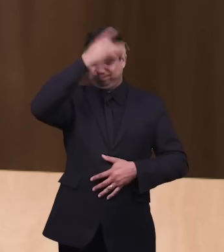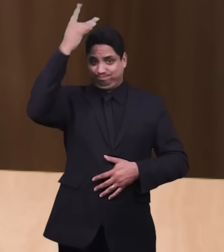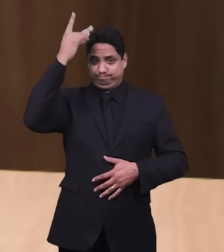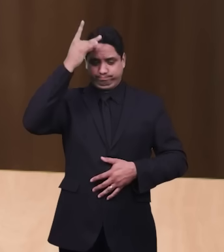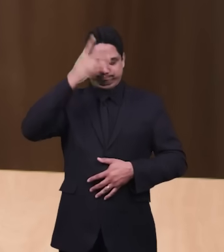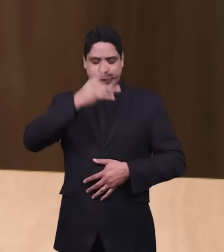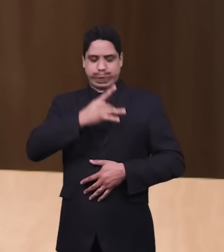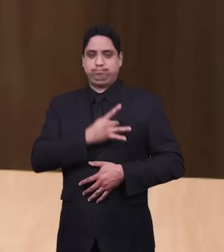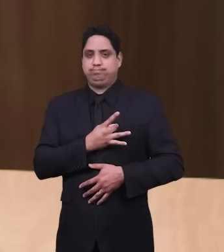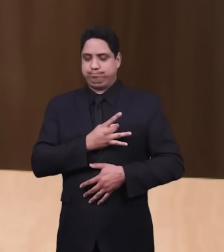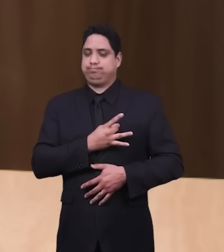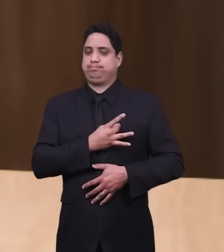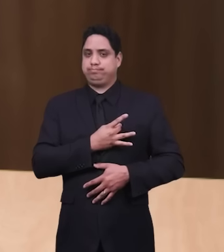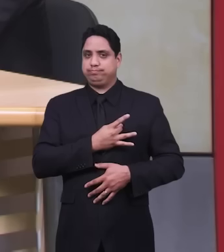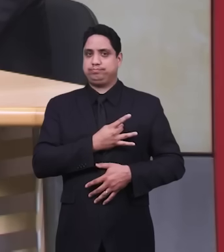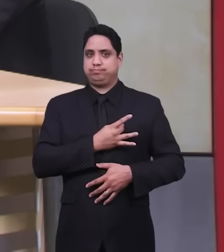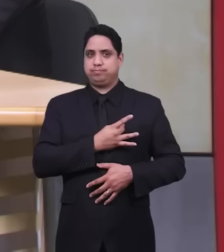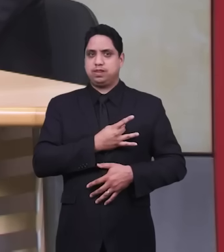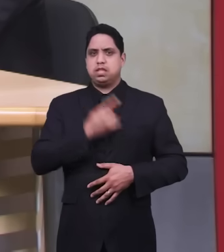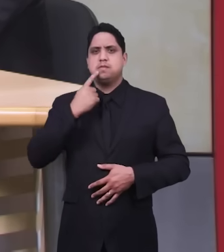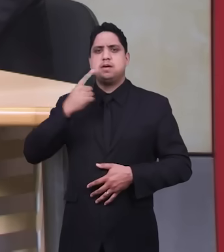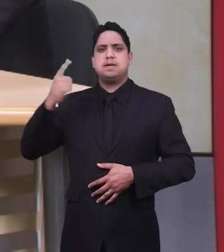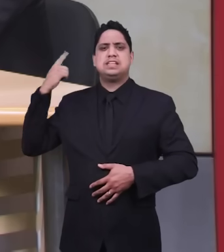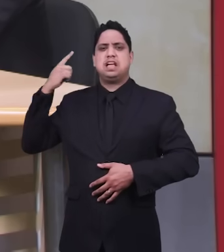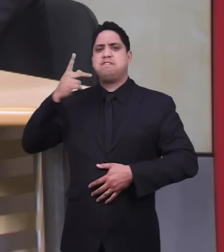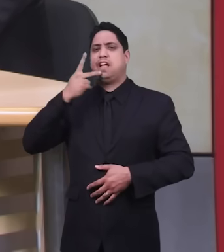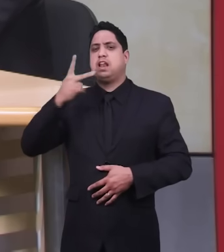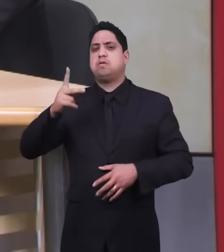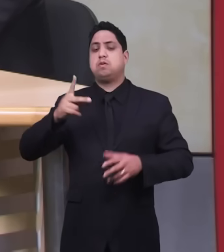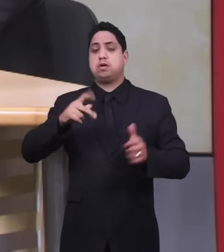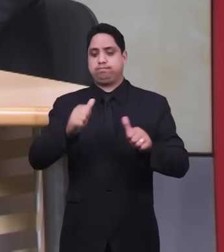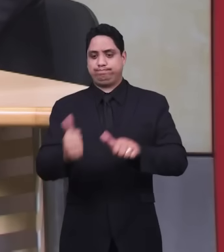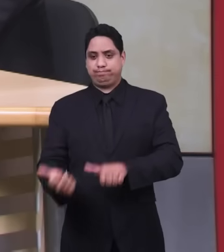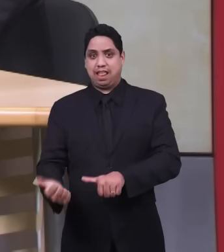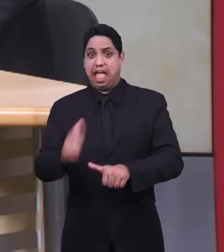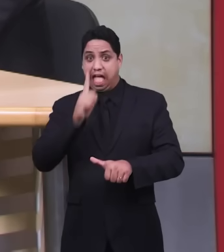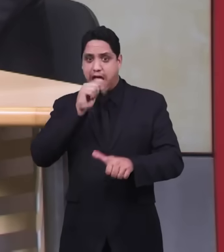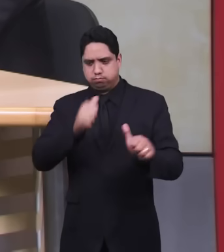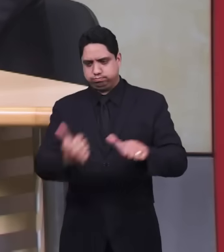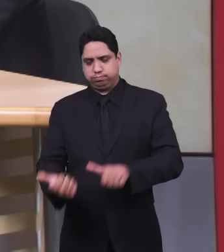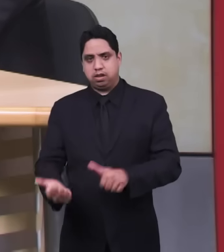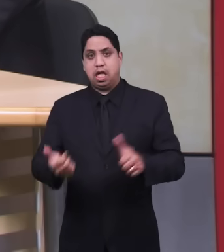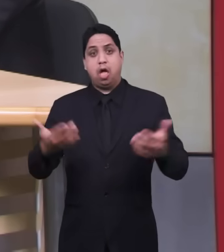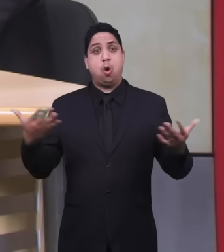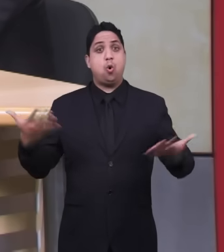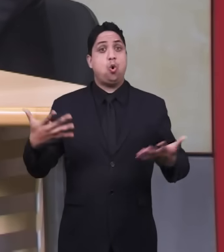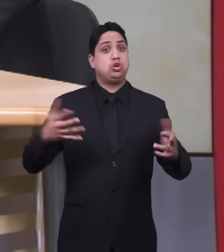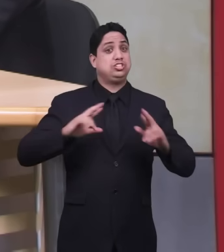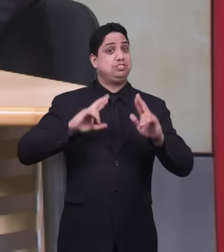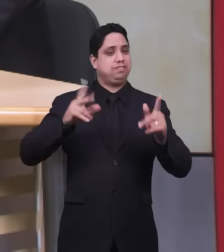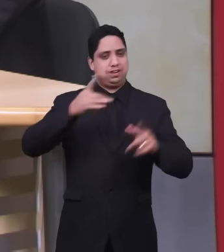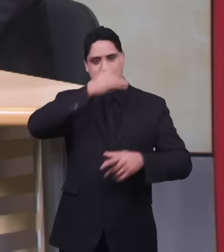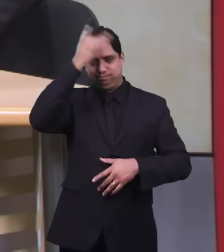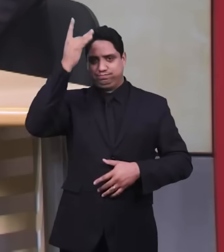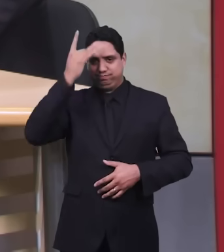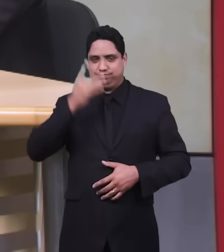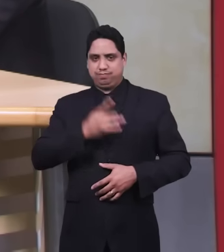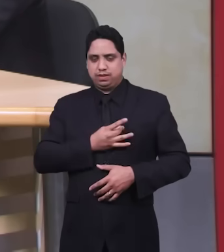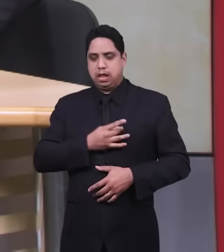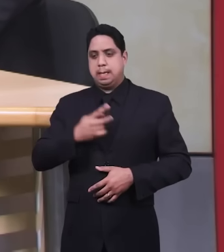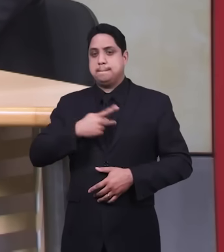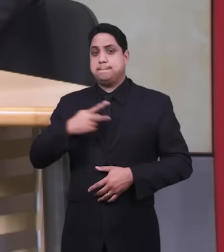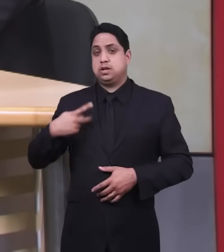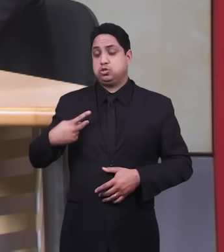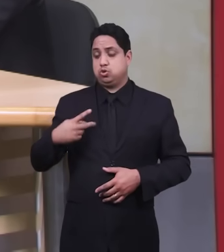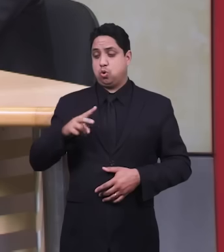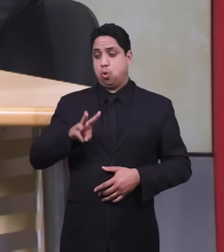Santo. Nós estamos aqui novamente, pastor Wallace Rosetti. Pai do Senhor Amadeu, Pai do Senhor Alexandre, Pai do Senhor os irmãos pastor que nos assistem.